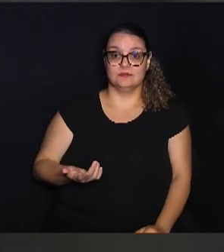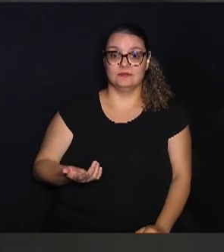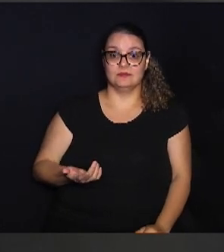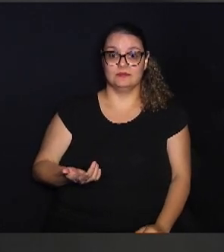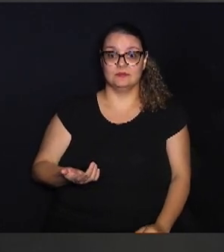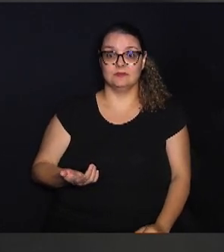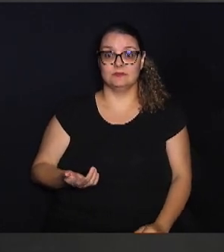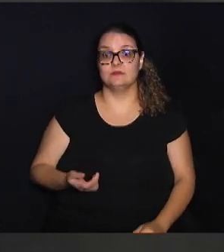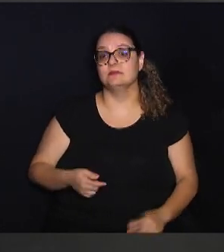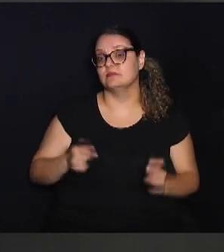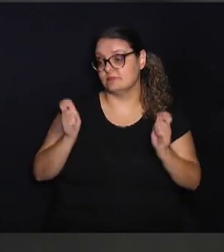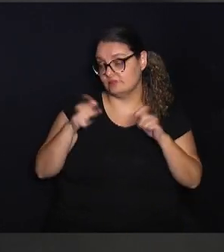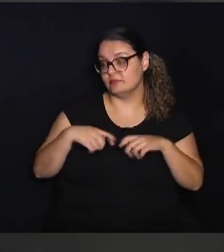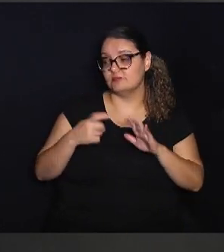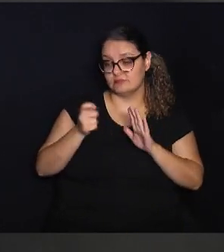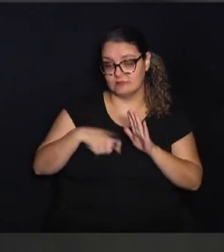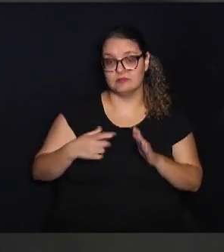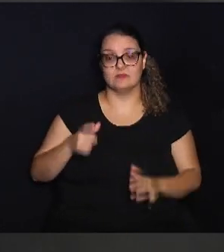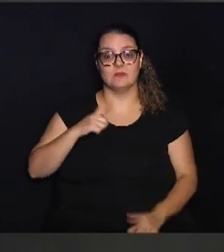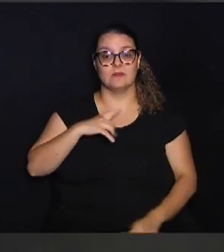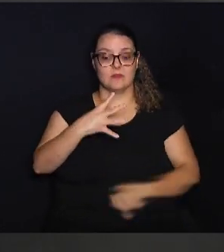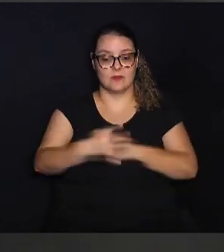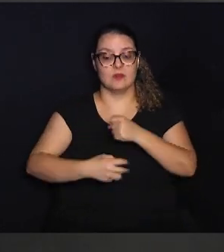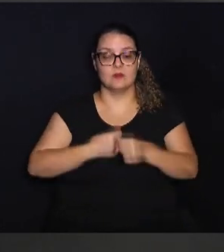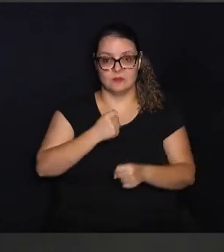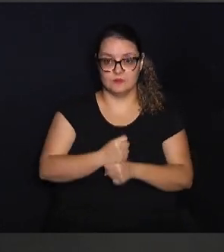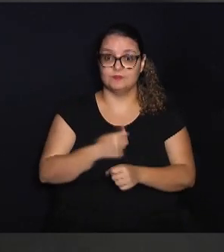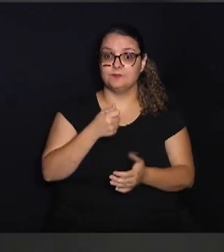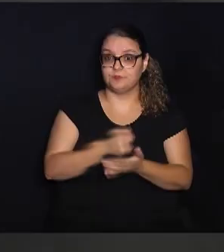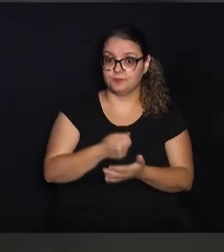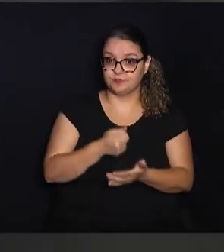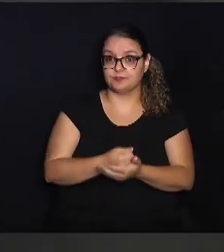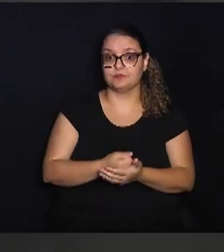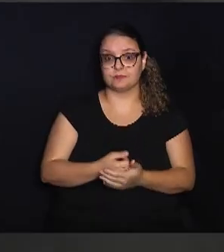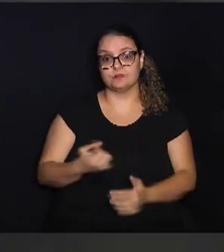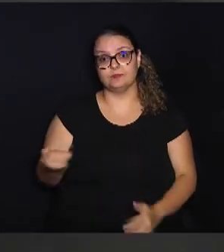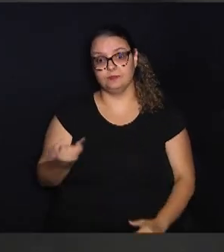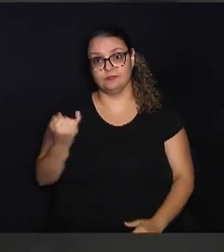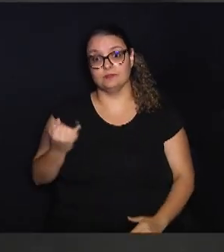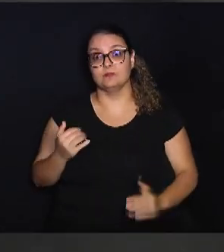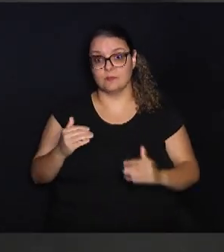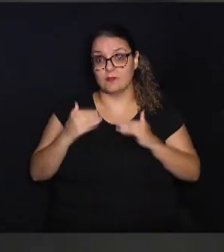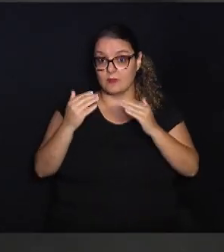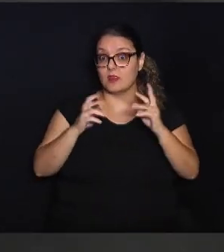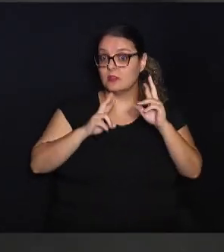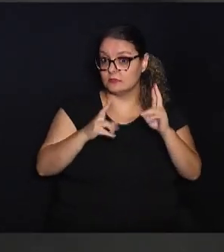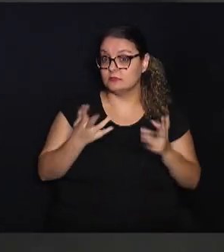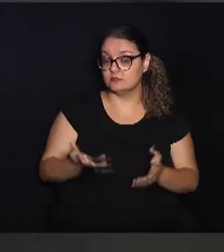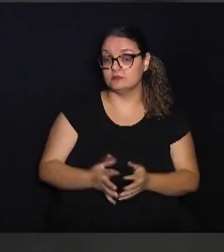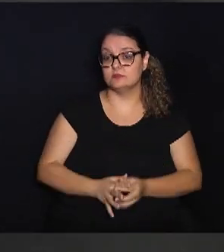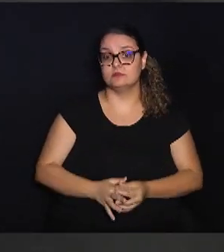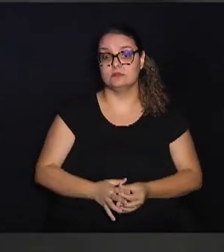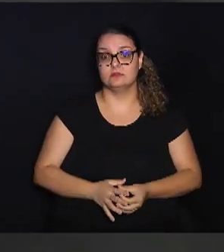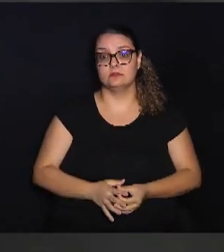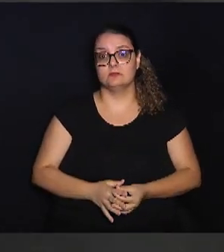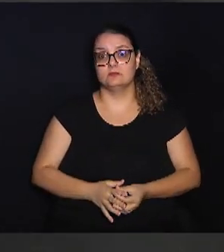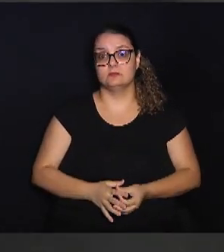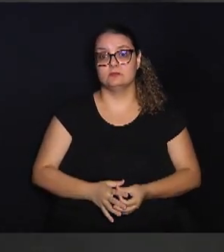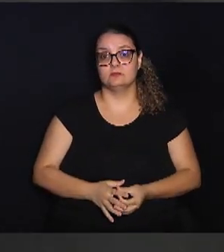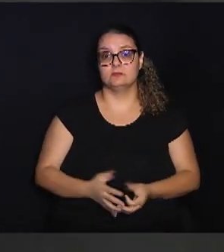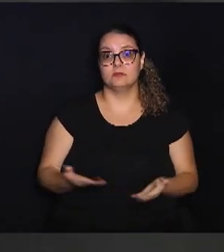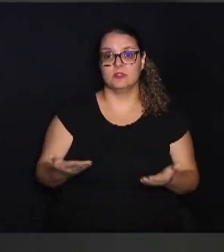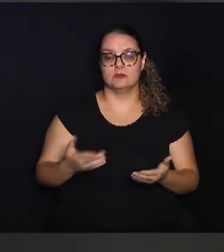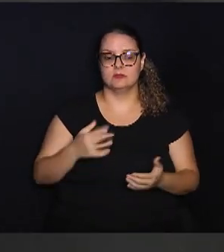essa efetividade, né, que teve nos 4 anos, a gente cumpriu com louvor e acima da expectativa. Agora fica aquele baque assim,